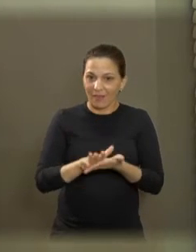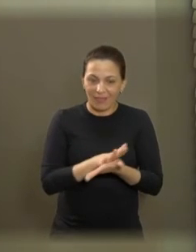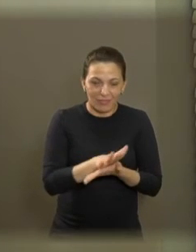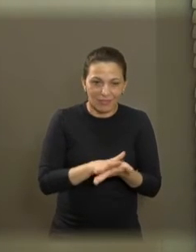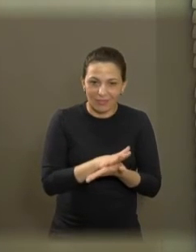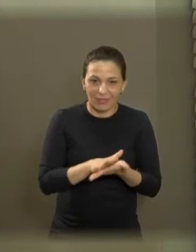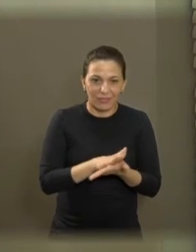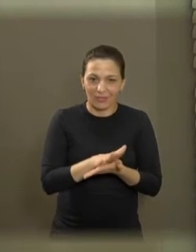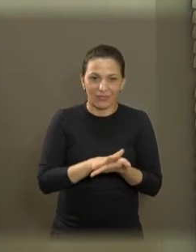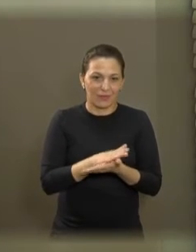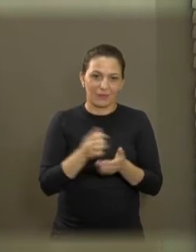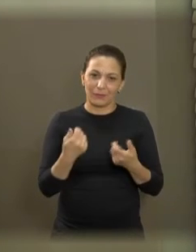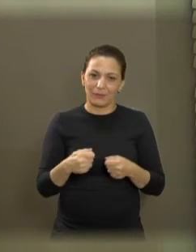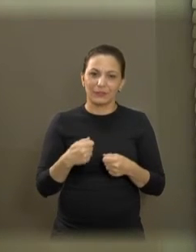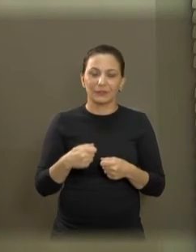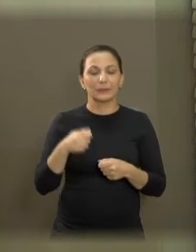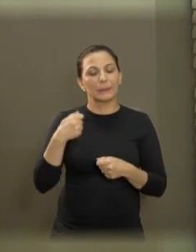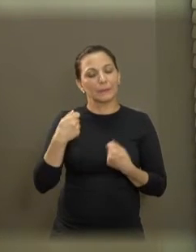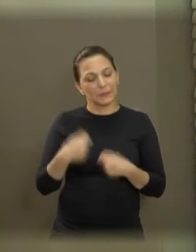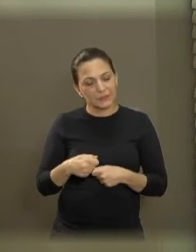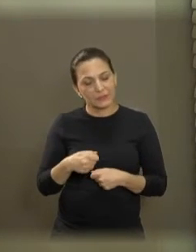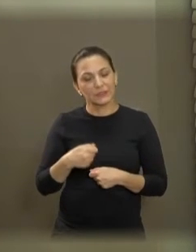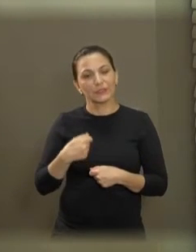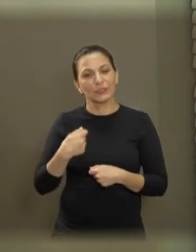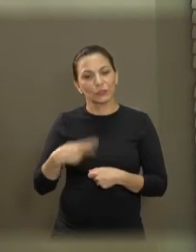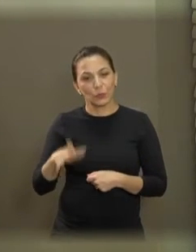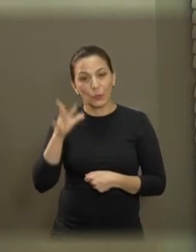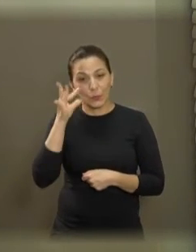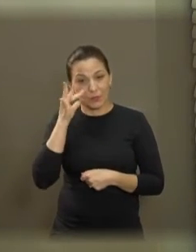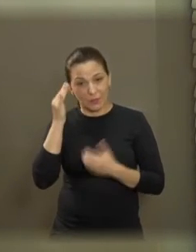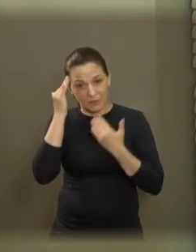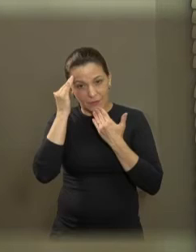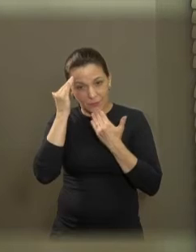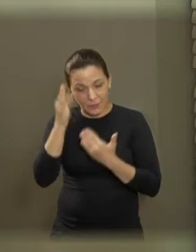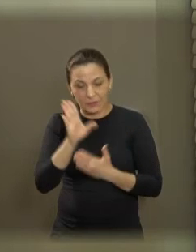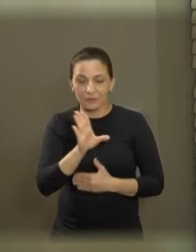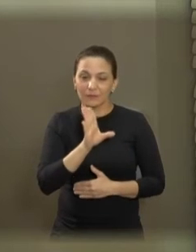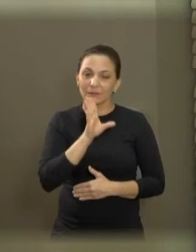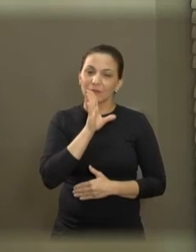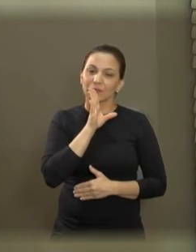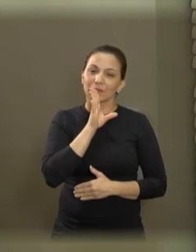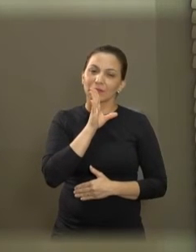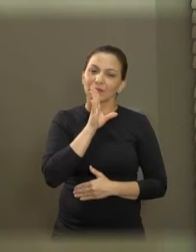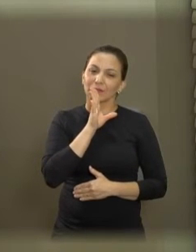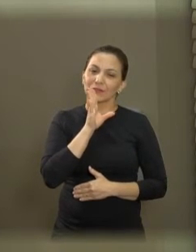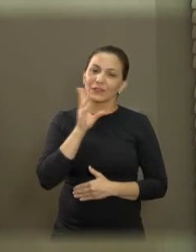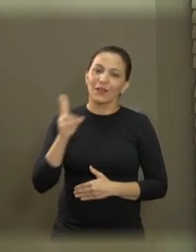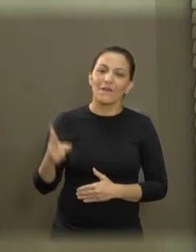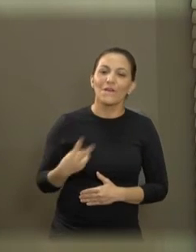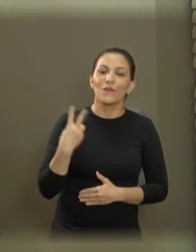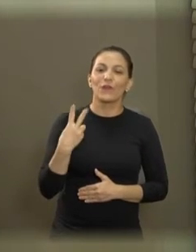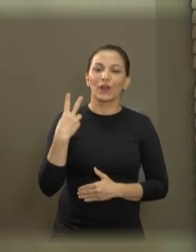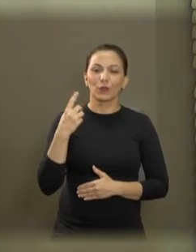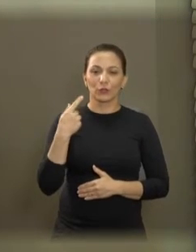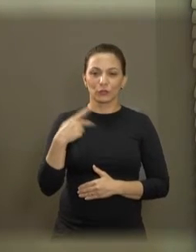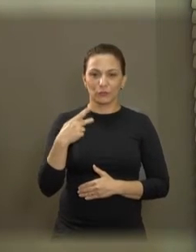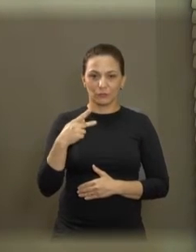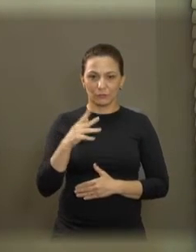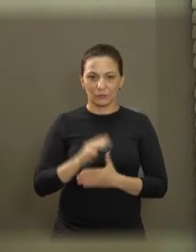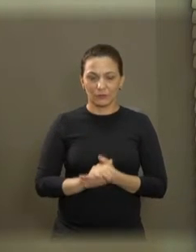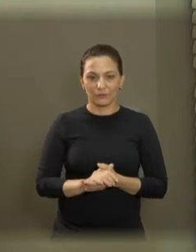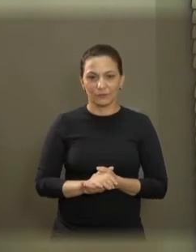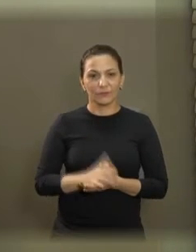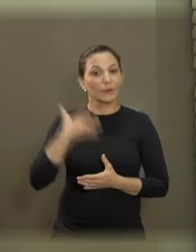além do que isso. A sua presença, o agradecimento e o silêncio. E a virtude. Então, eu gostaria de encerrar